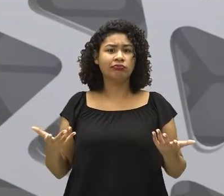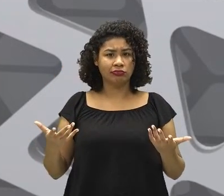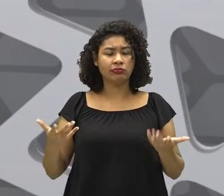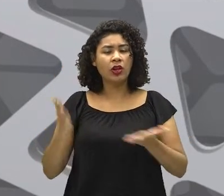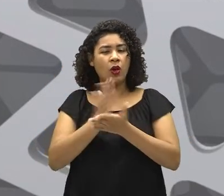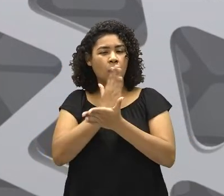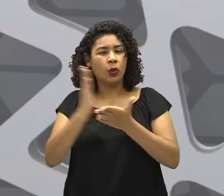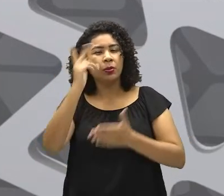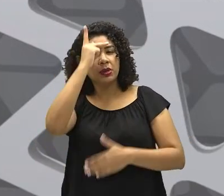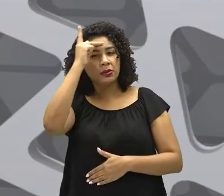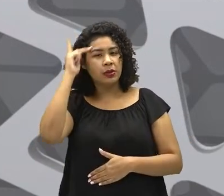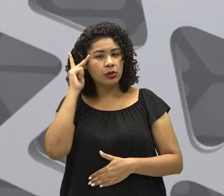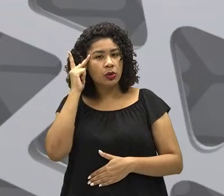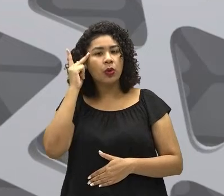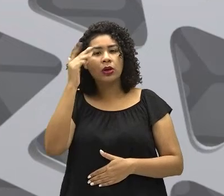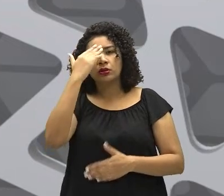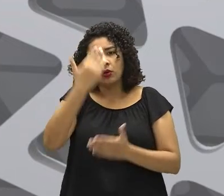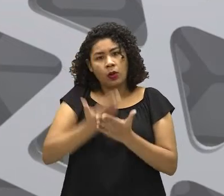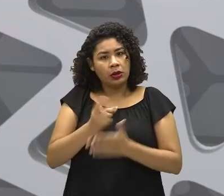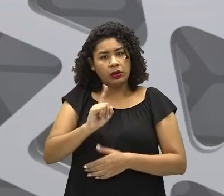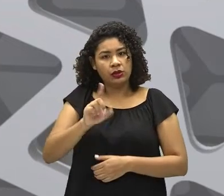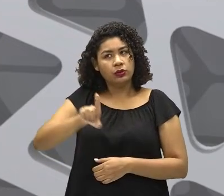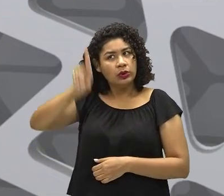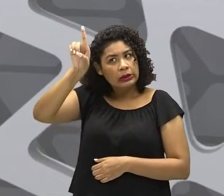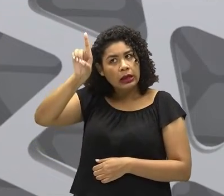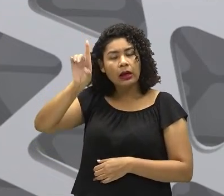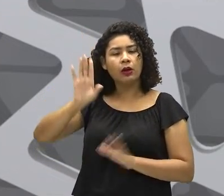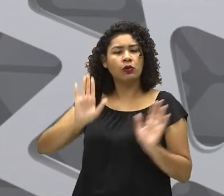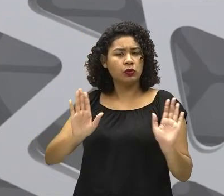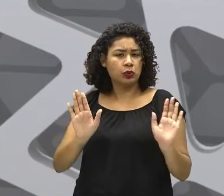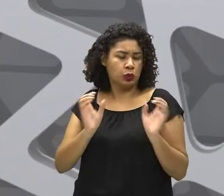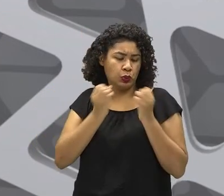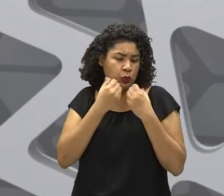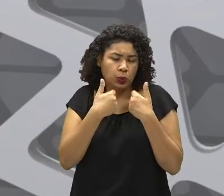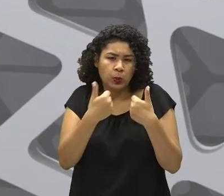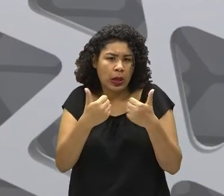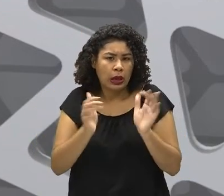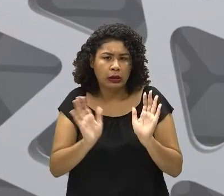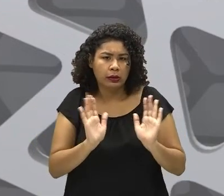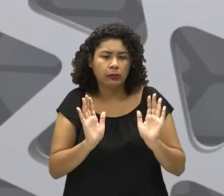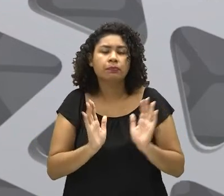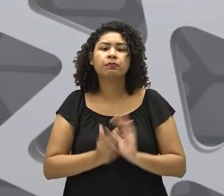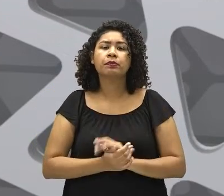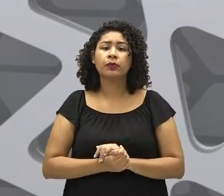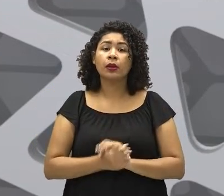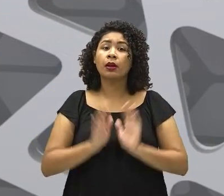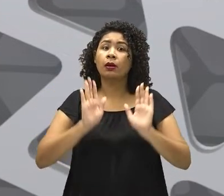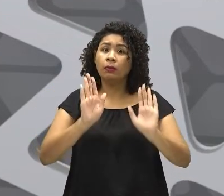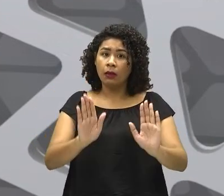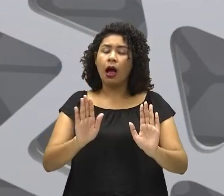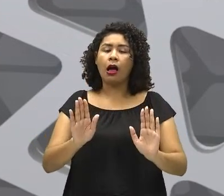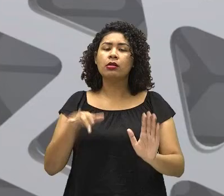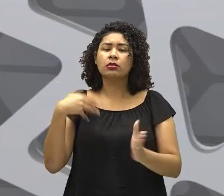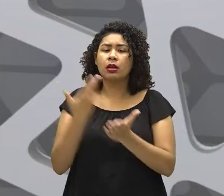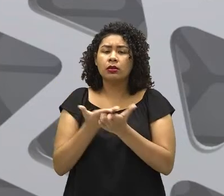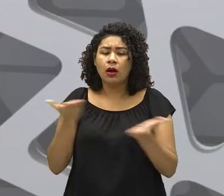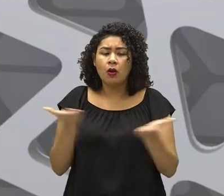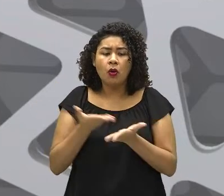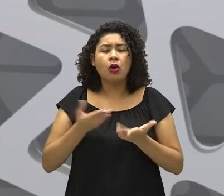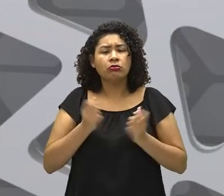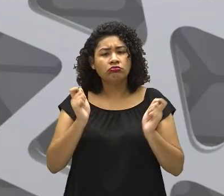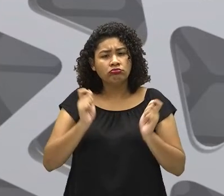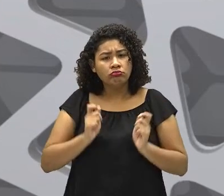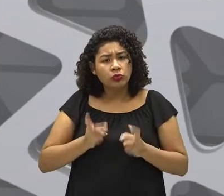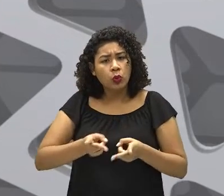pessoas que são ateias e não acreditam em religião. Mas que vai estar fortemente ainda marcando a vida da